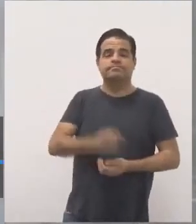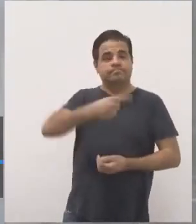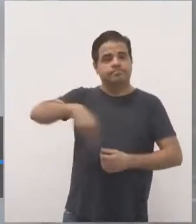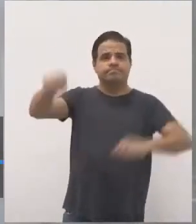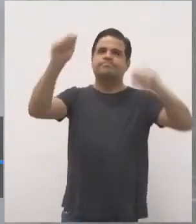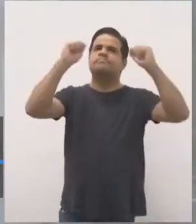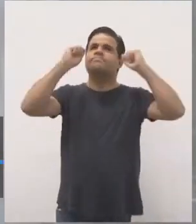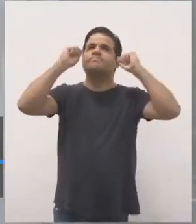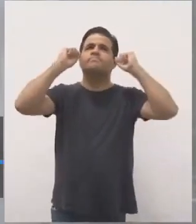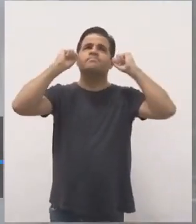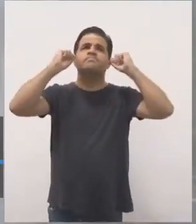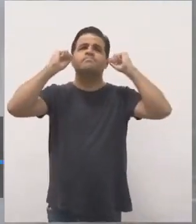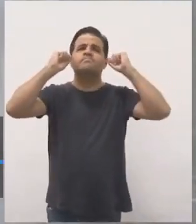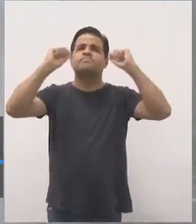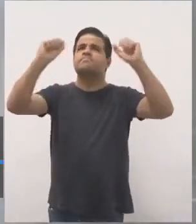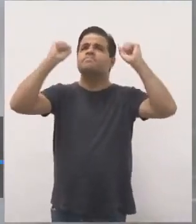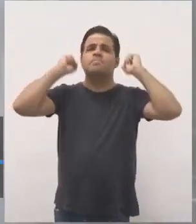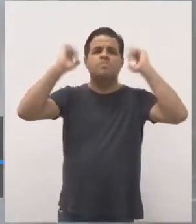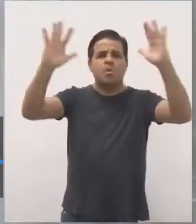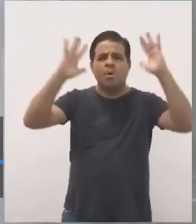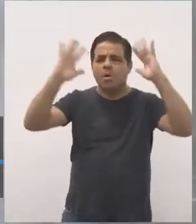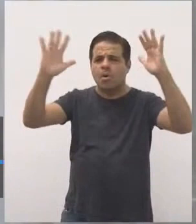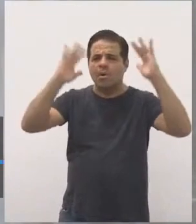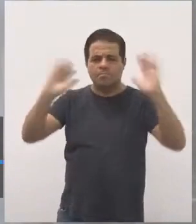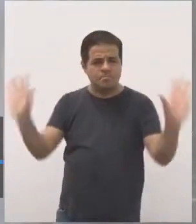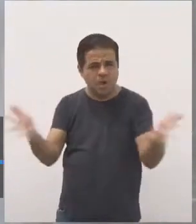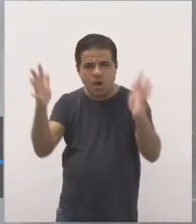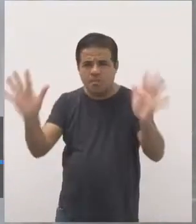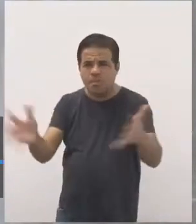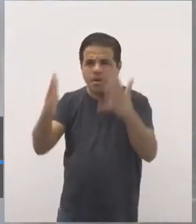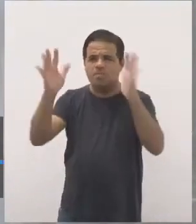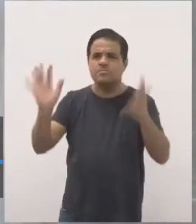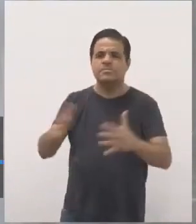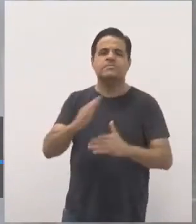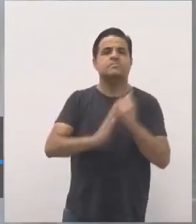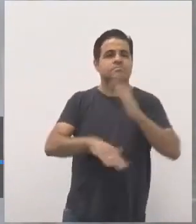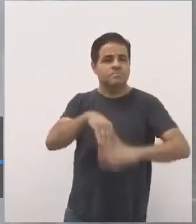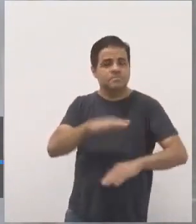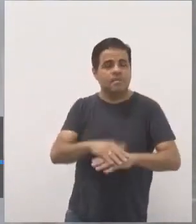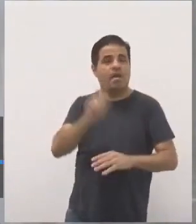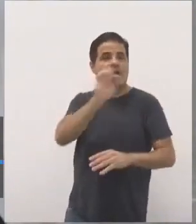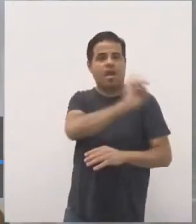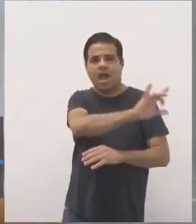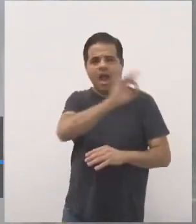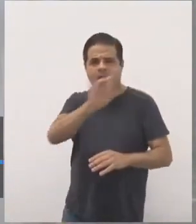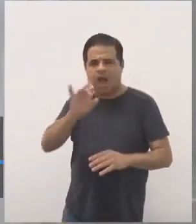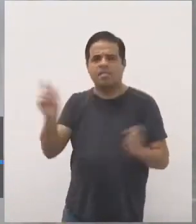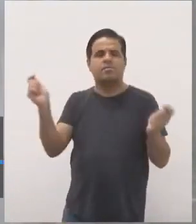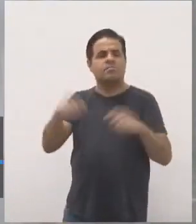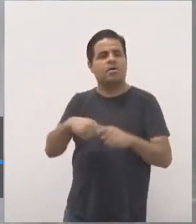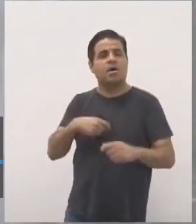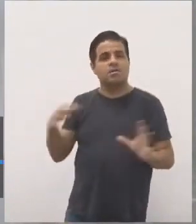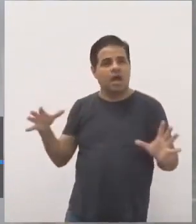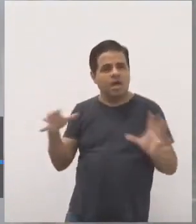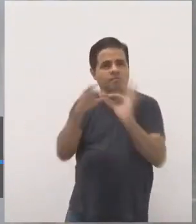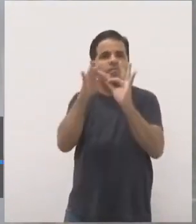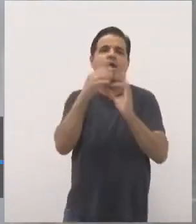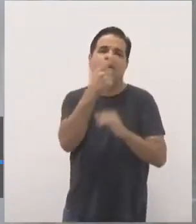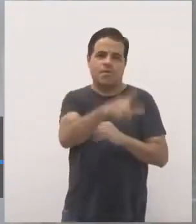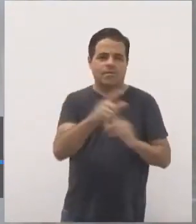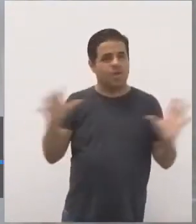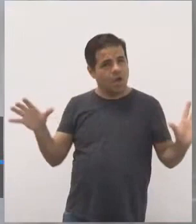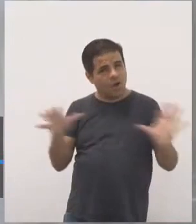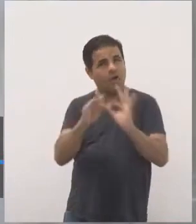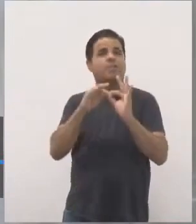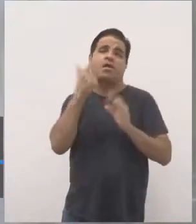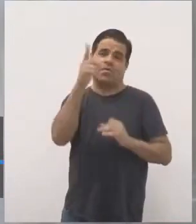pensamos nisso como uma forma de mobilizar, de fazer com que cada um pudesse se vincular ao outro, se conectar